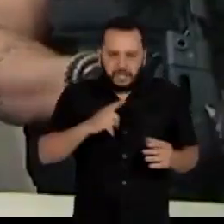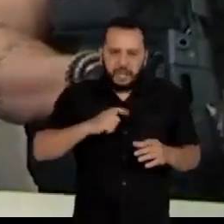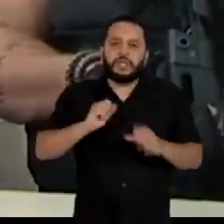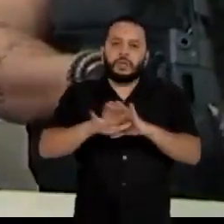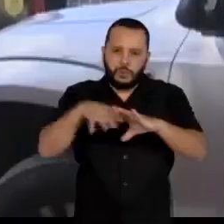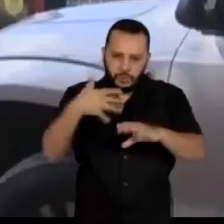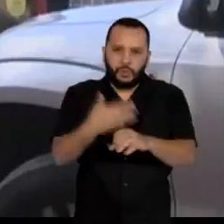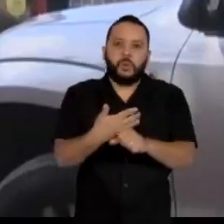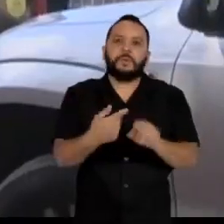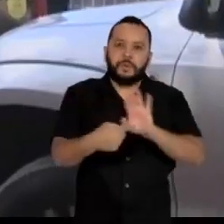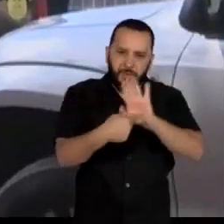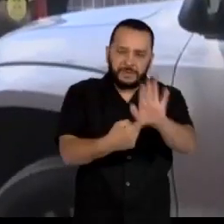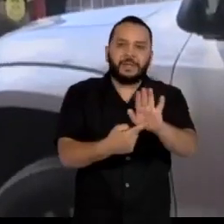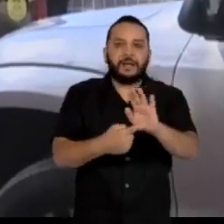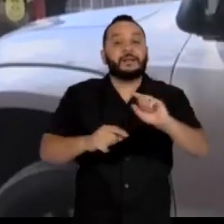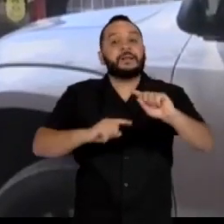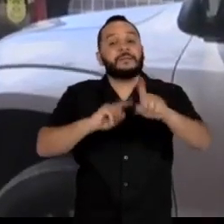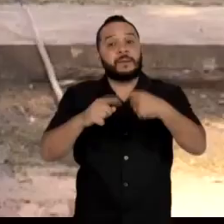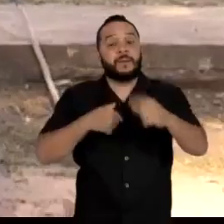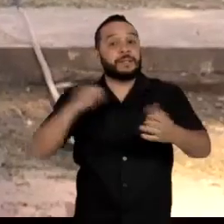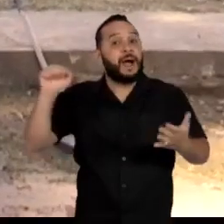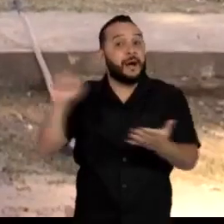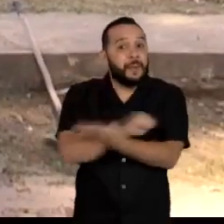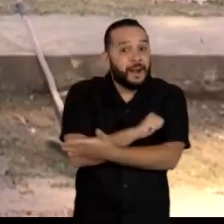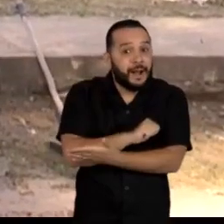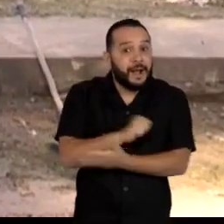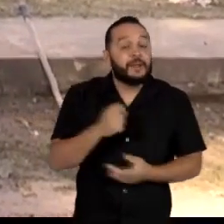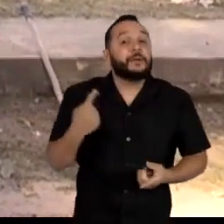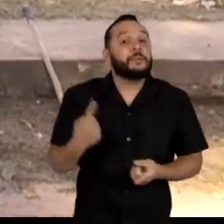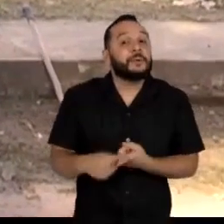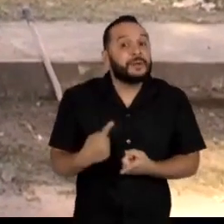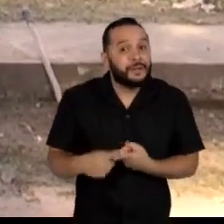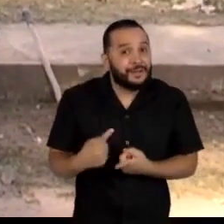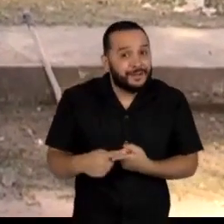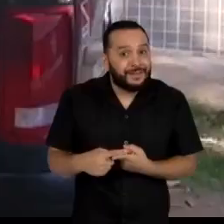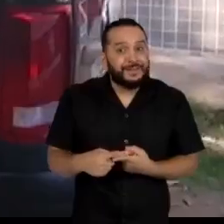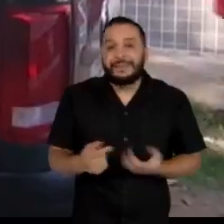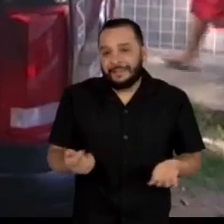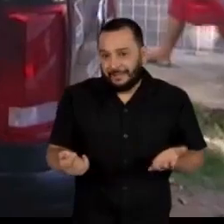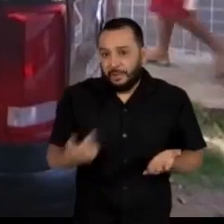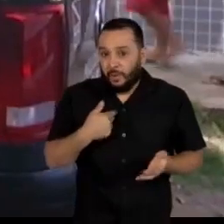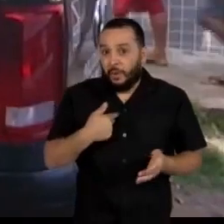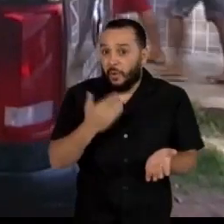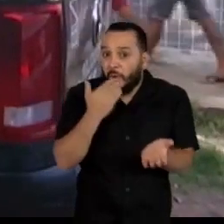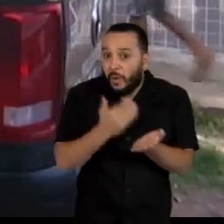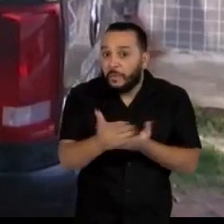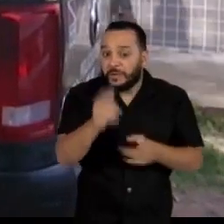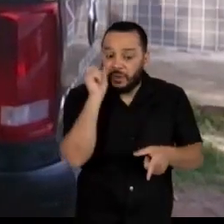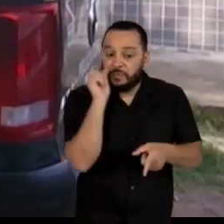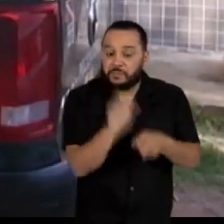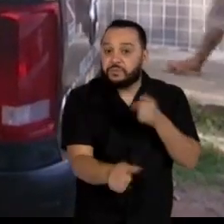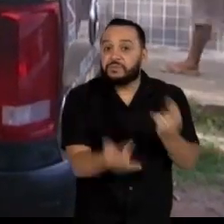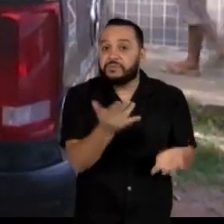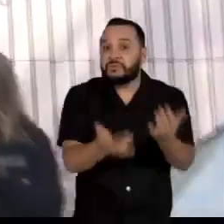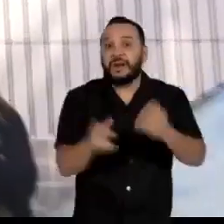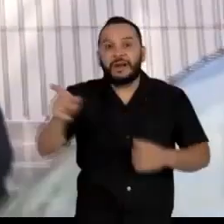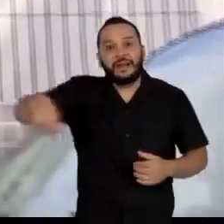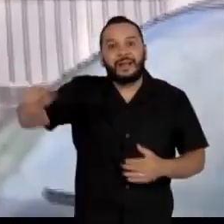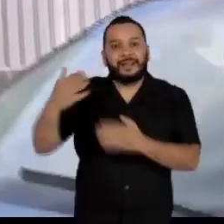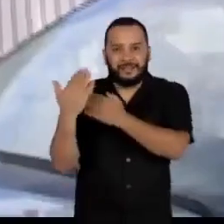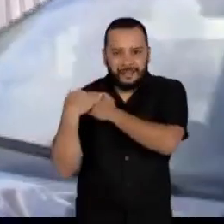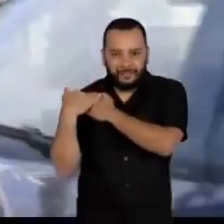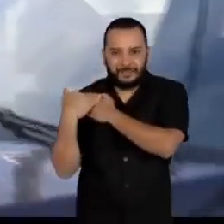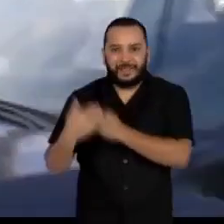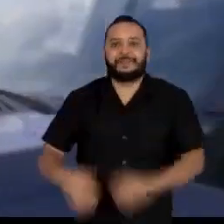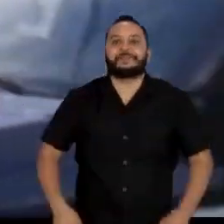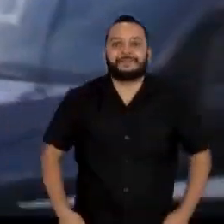e apagado logo em seguida, porque ali é o seguinte, não teria como começar um incêndio se não fosse por eles.